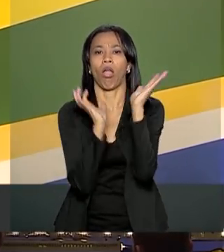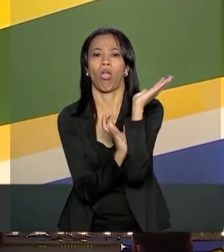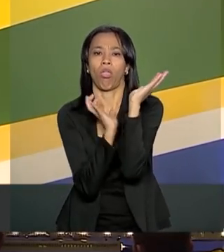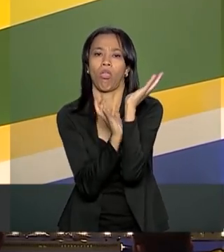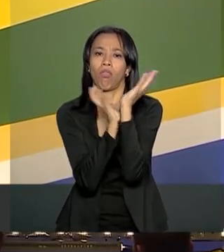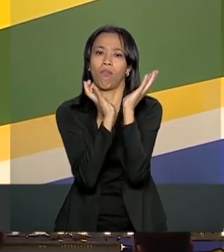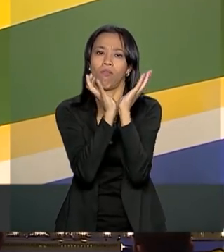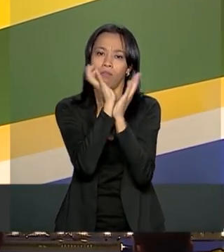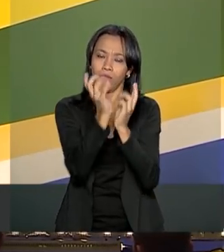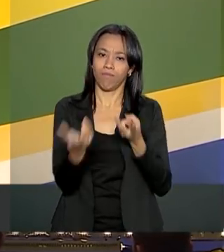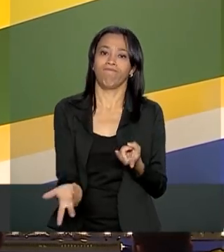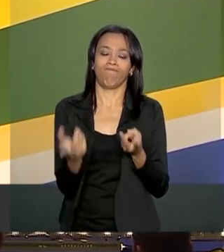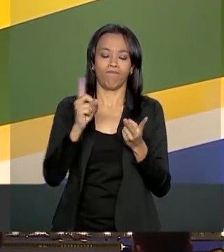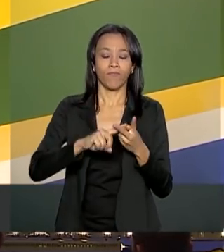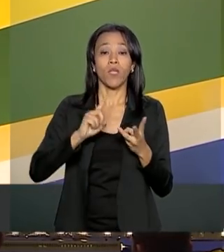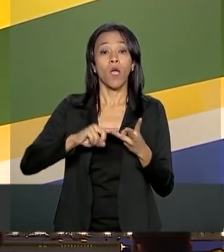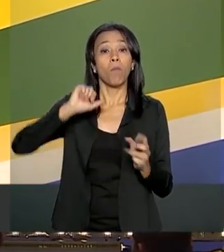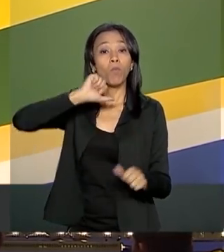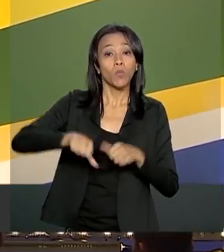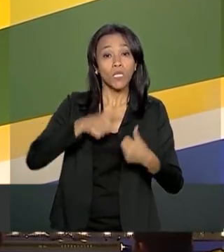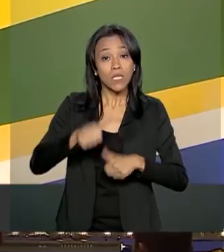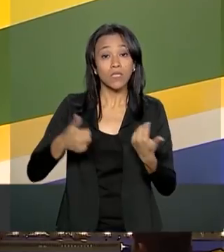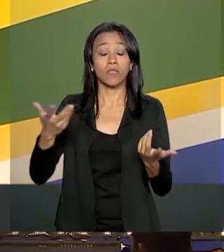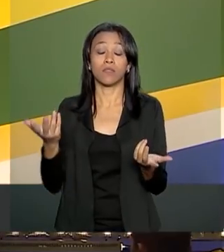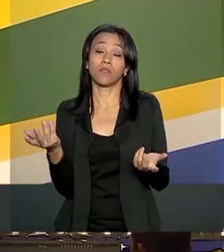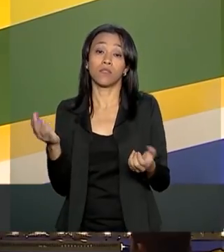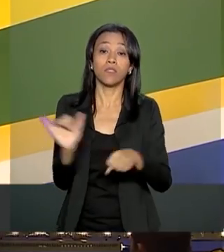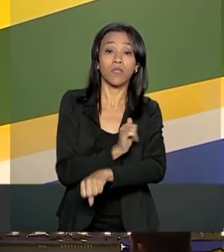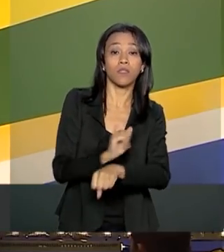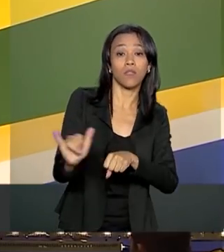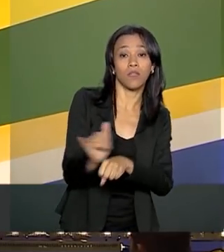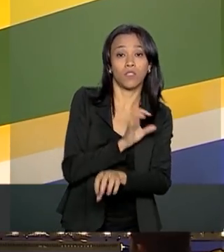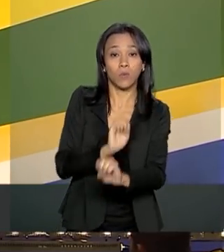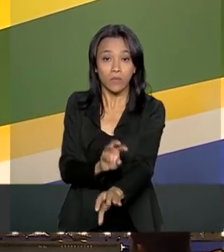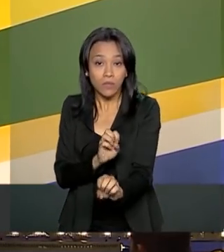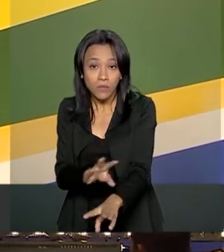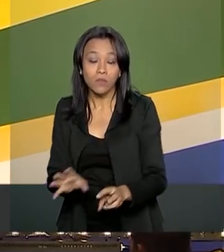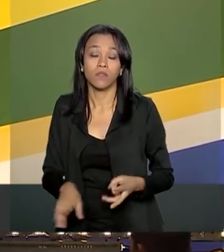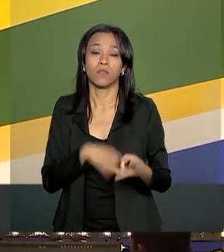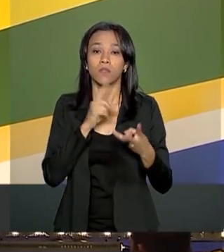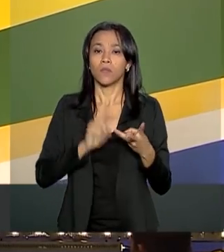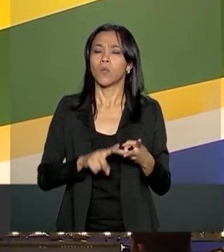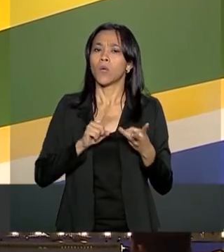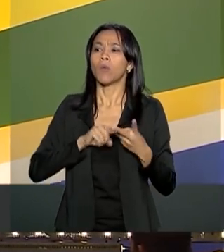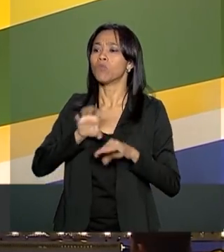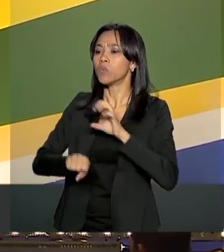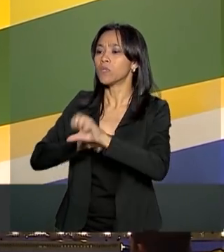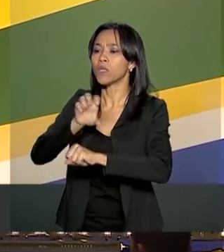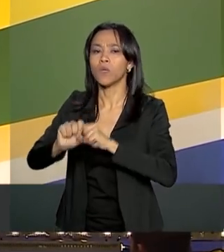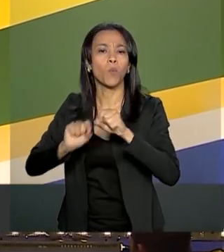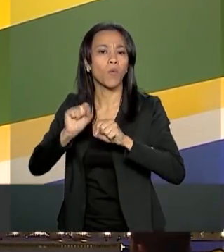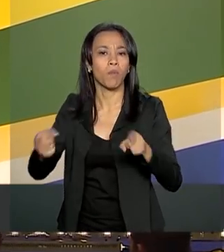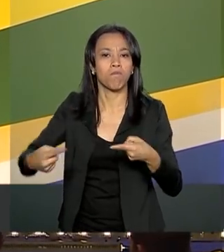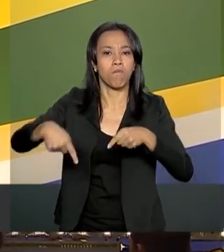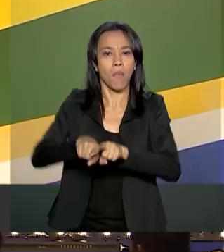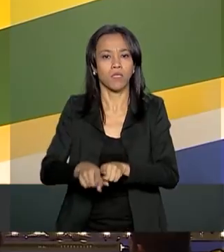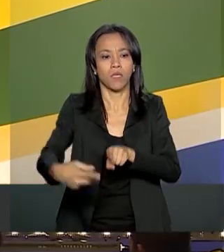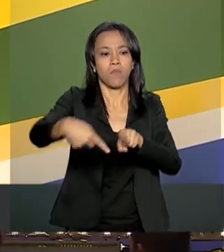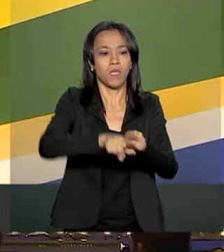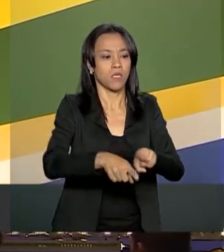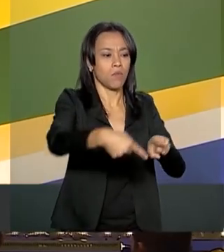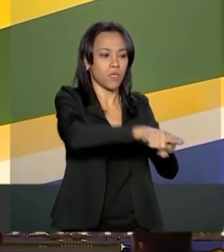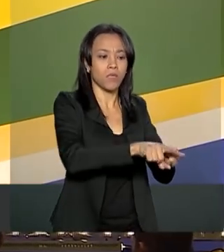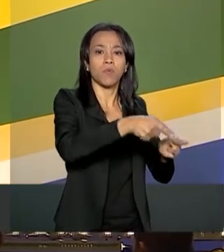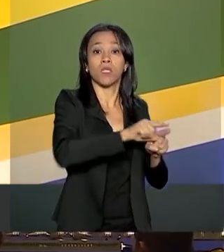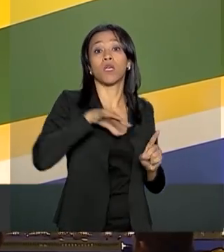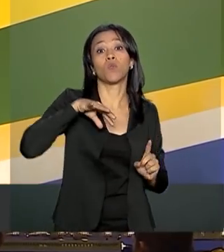mudança nas questões escolares, a busca de parcerias junto ao mundo,